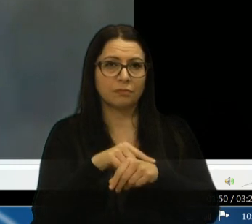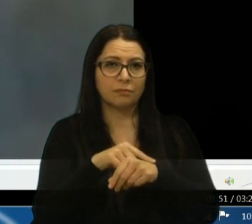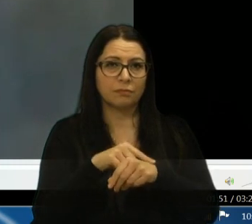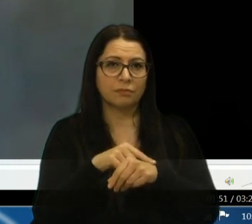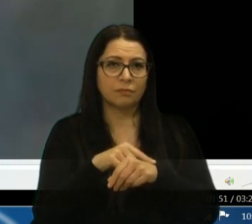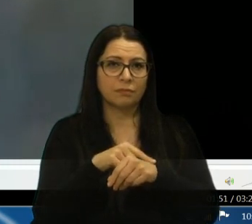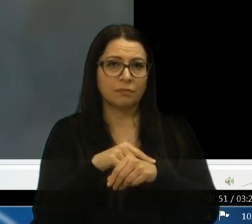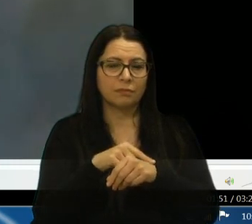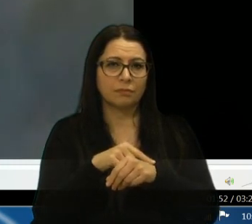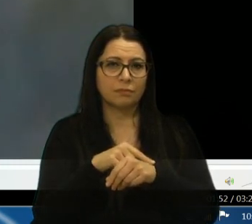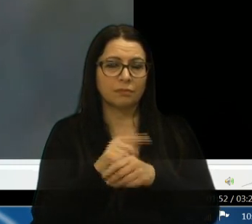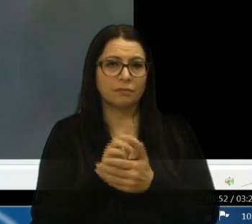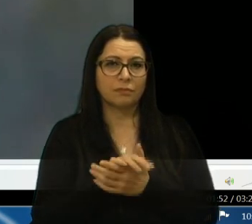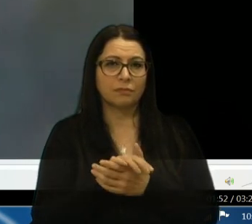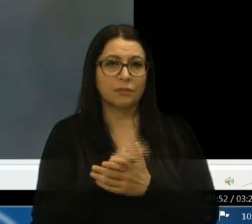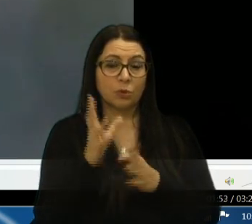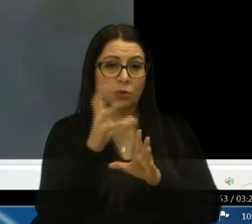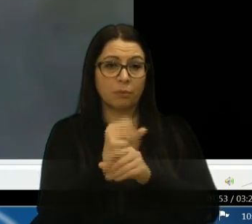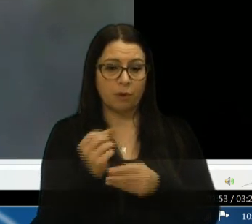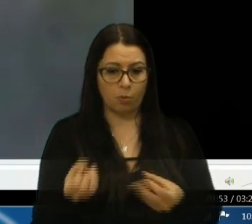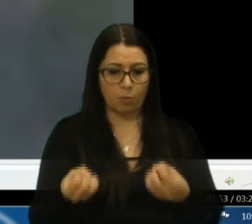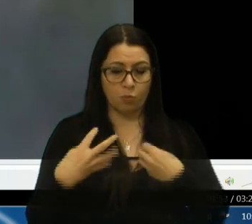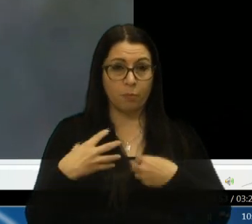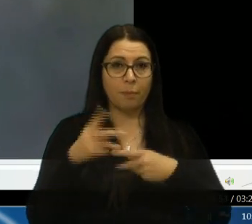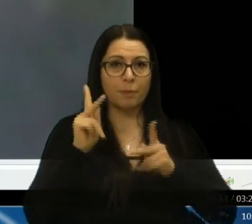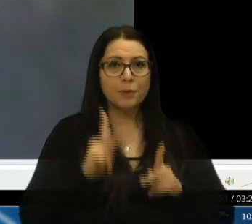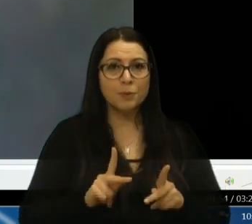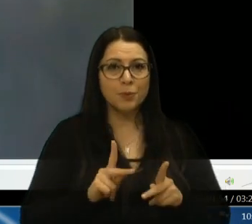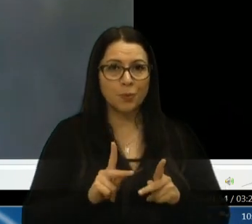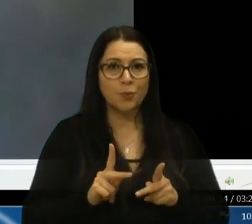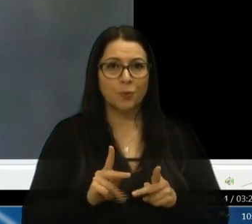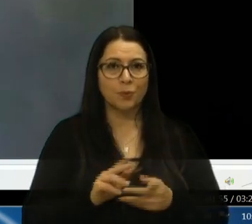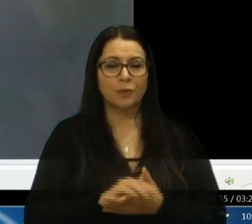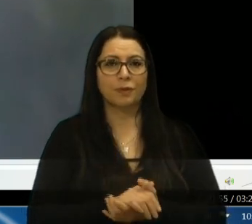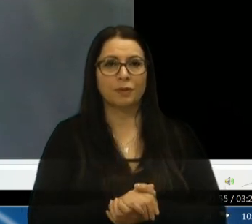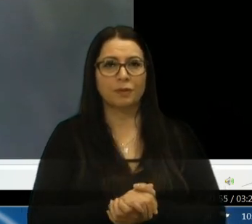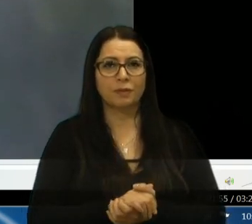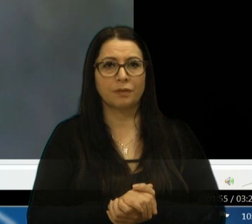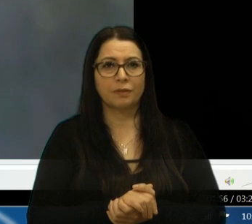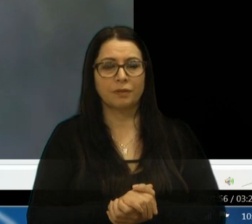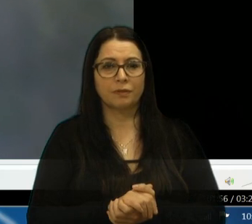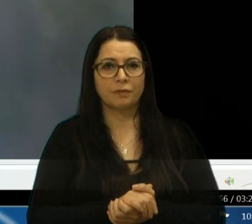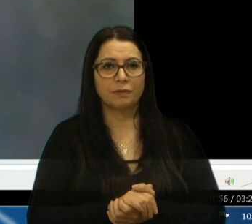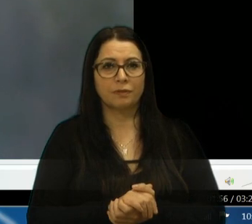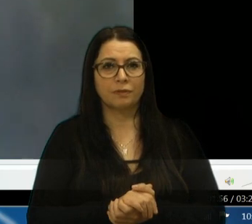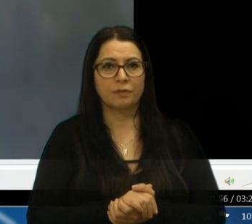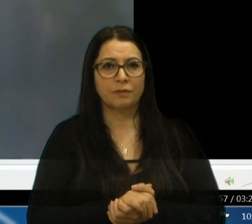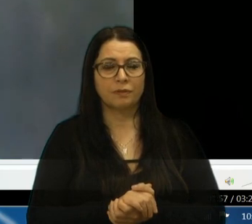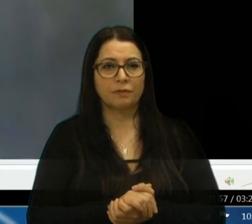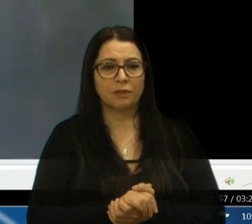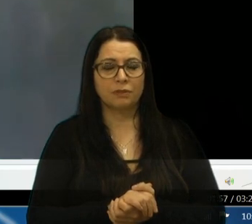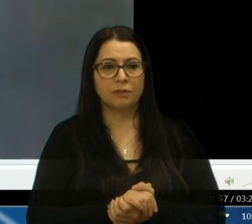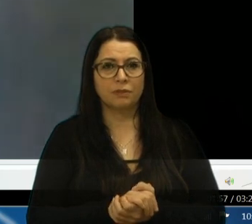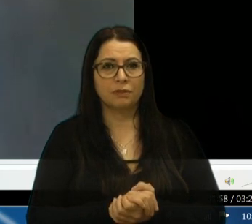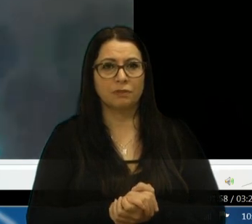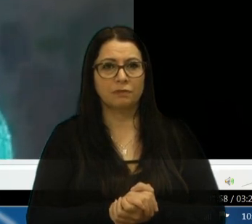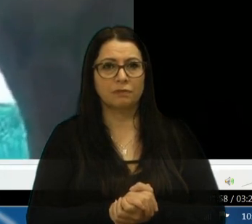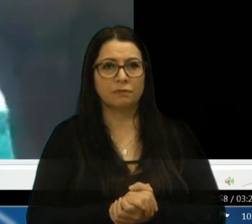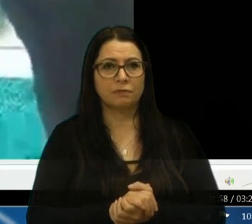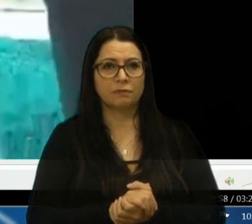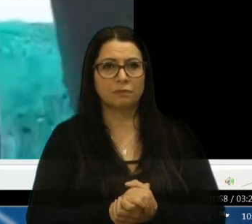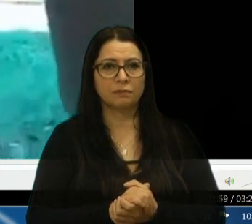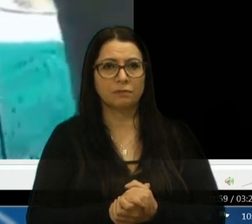ela passa então do animal para a pessoa. Então ele vai tirar o sangue e vai tomar esse sangue desse animal.